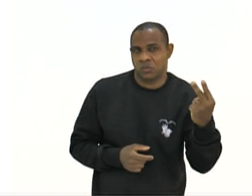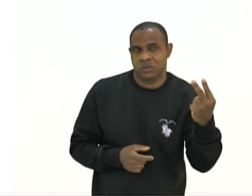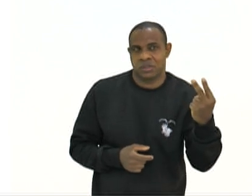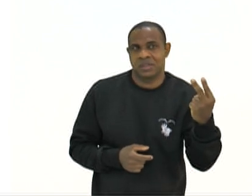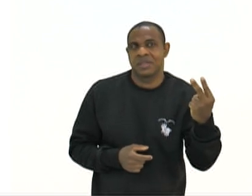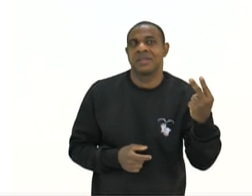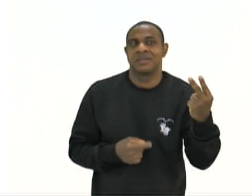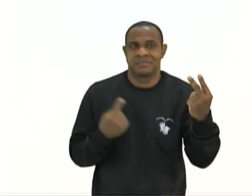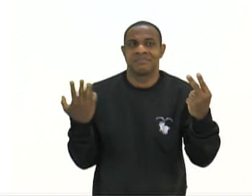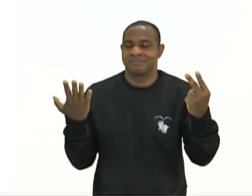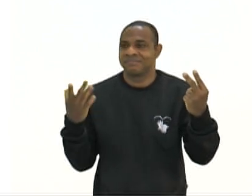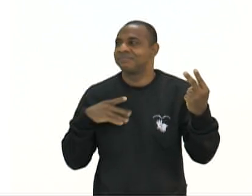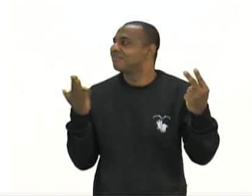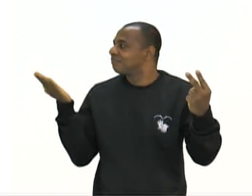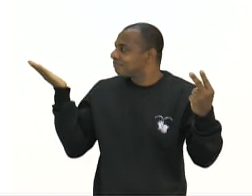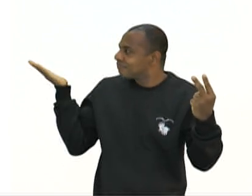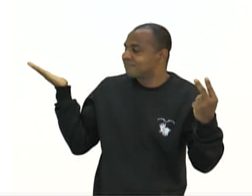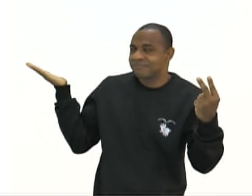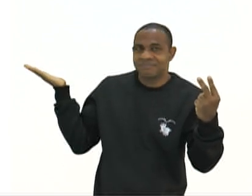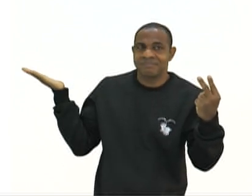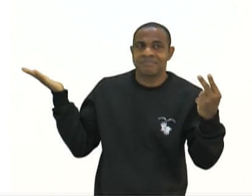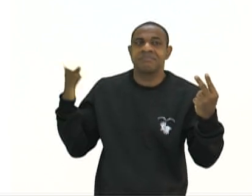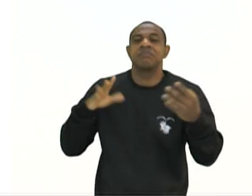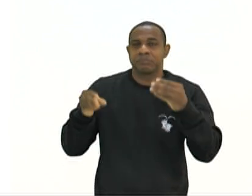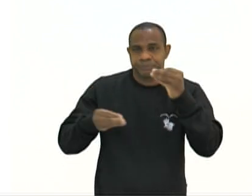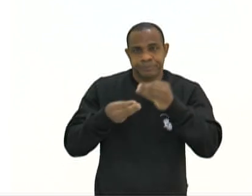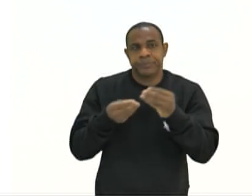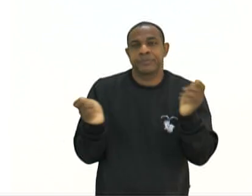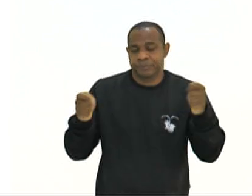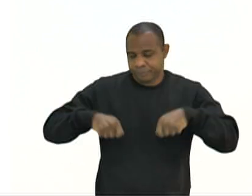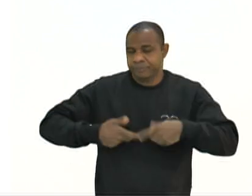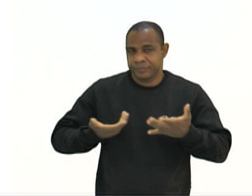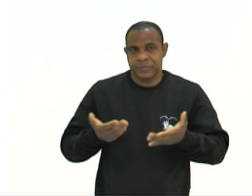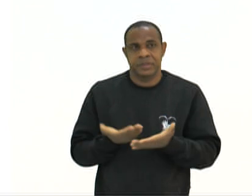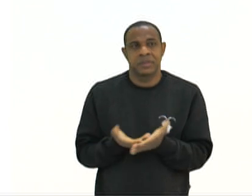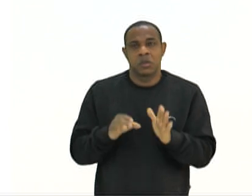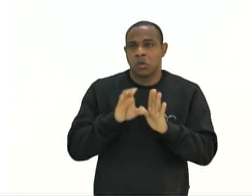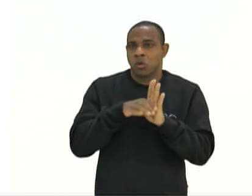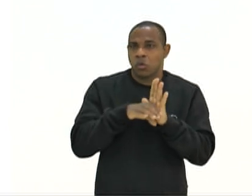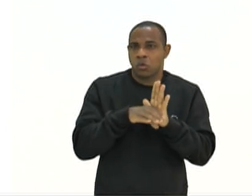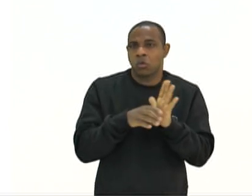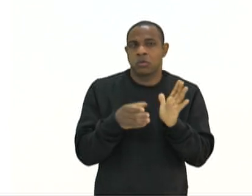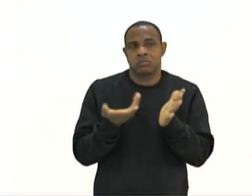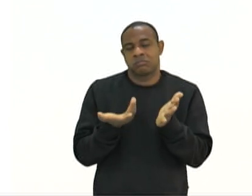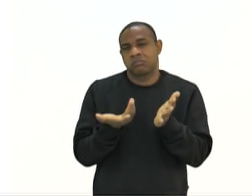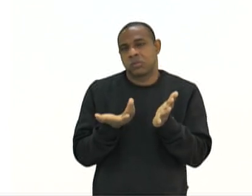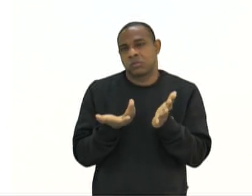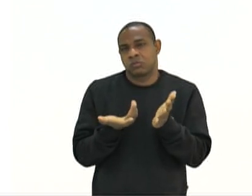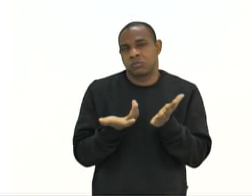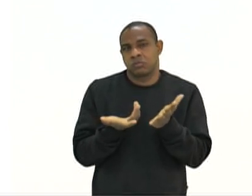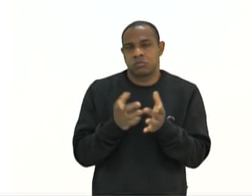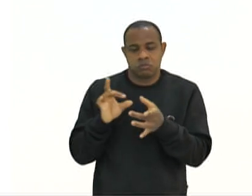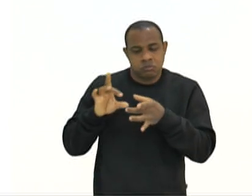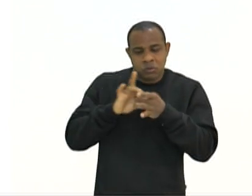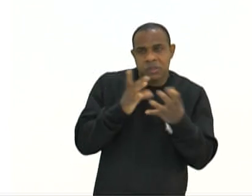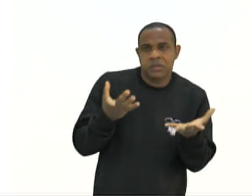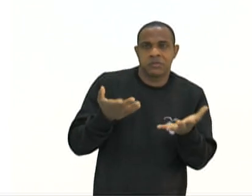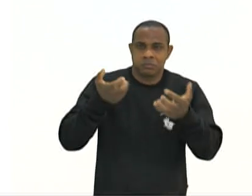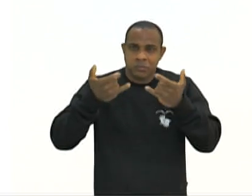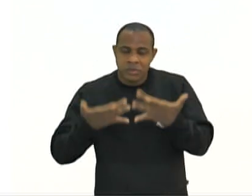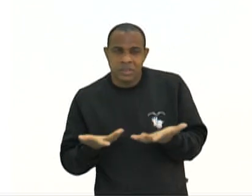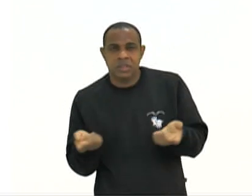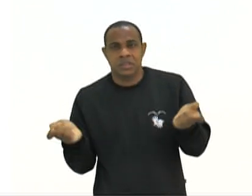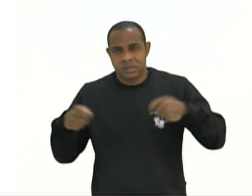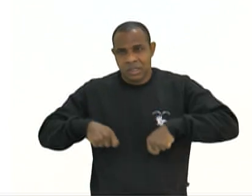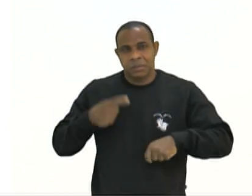luminosas se encaixam nesse princípio? É o mesmo contexto que você vai ter ali, de ter um obstáculo e a luz consegue estar passando por